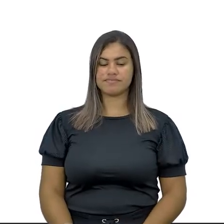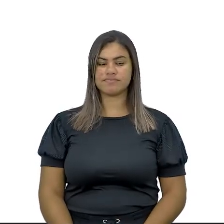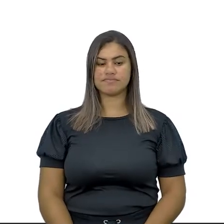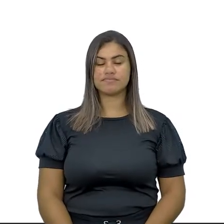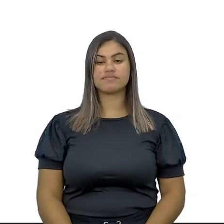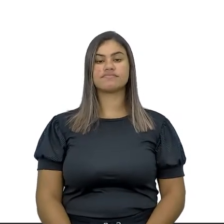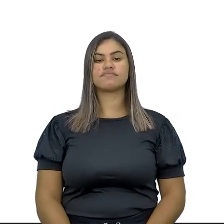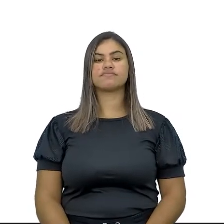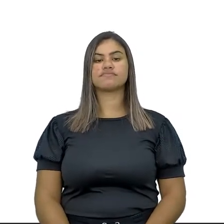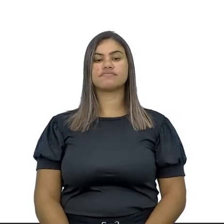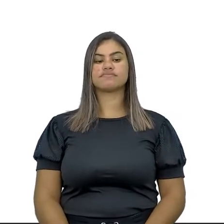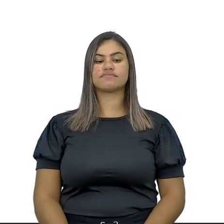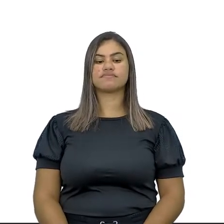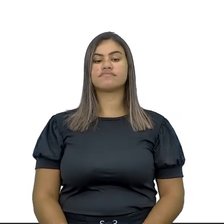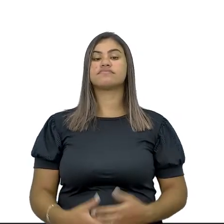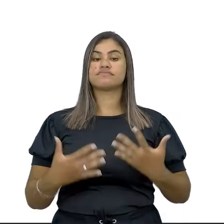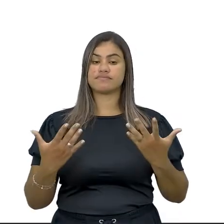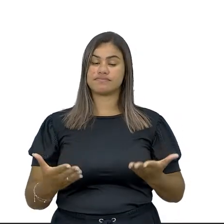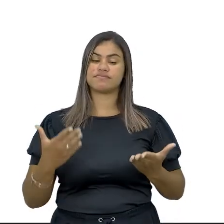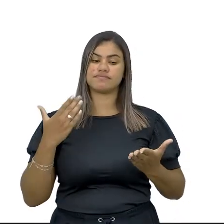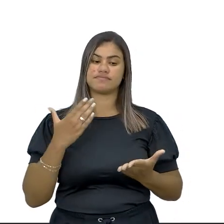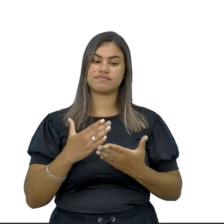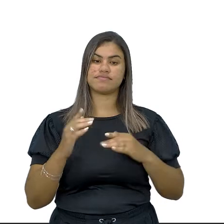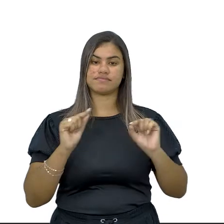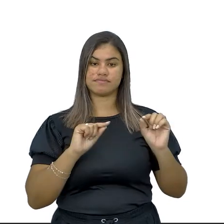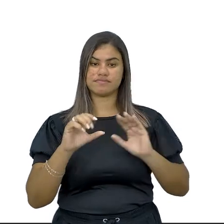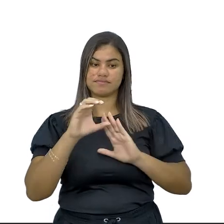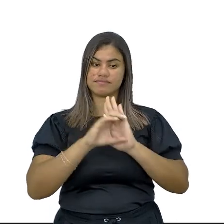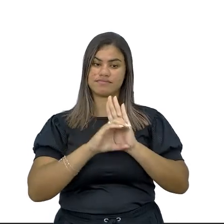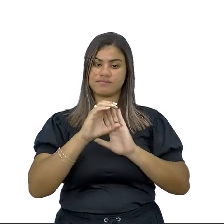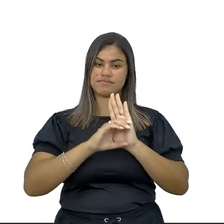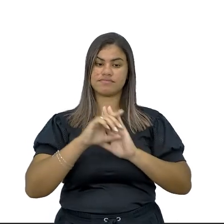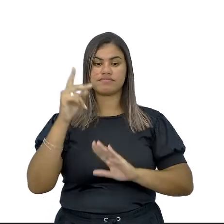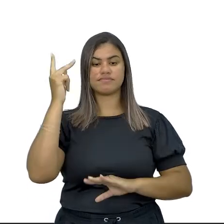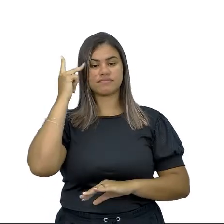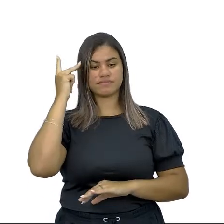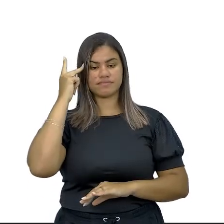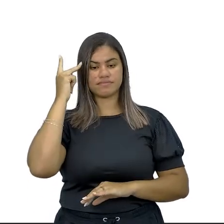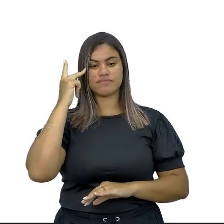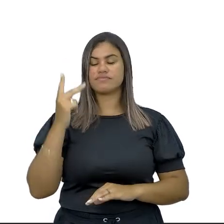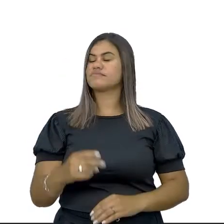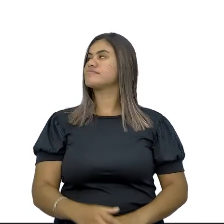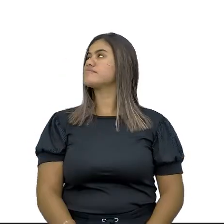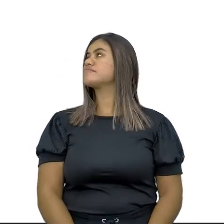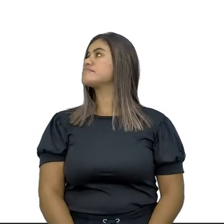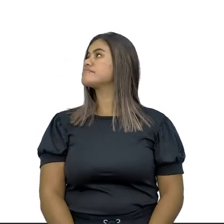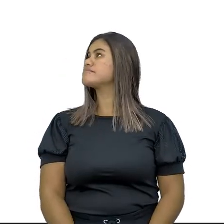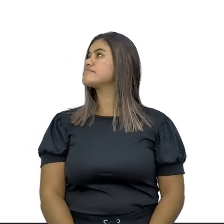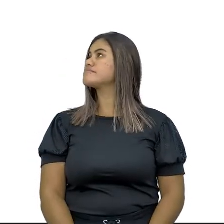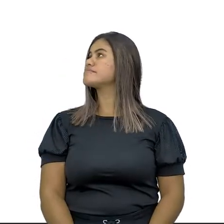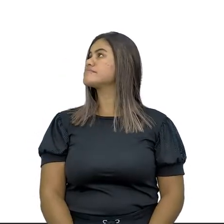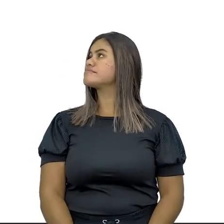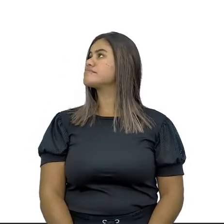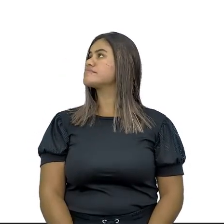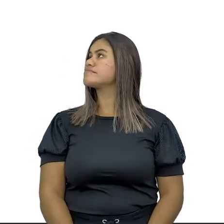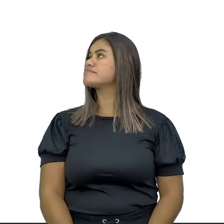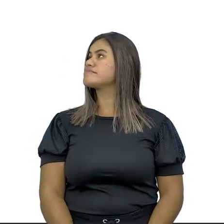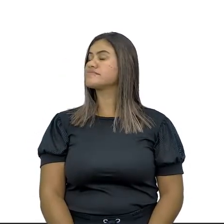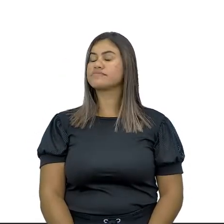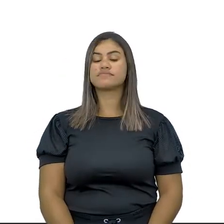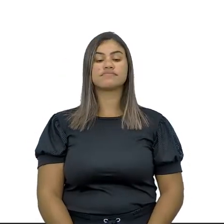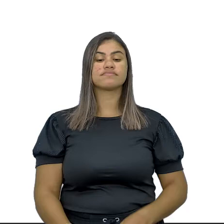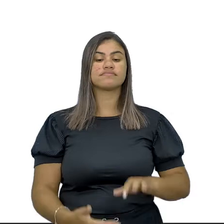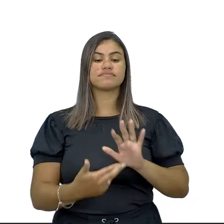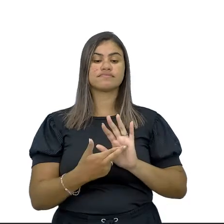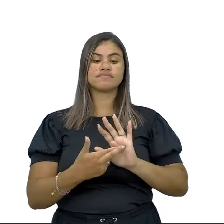Então, para começar, nós falaremos um pouquinho sobre o currículo paulista. O currículo paulista ele representa